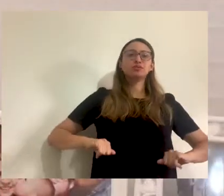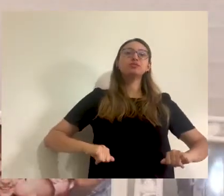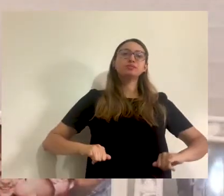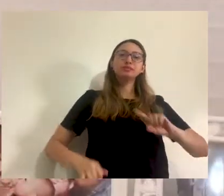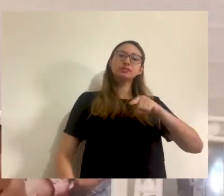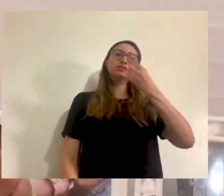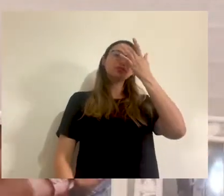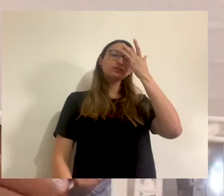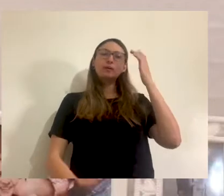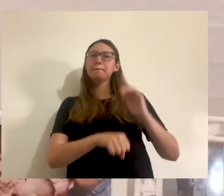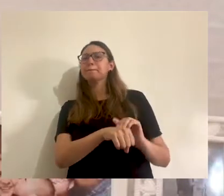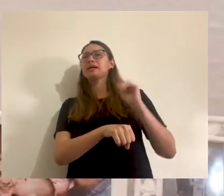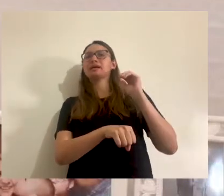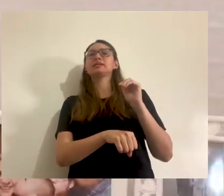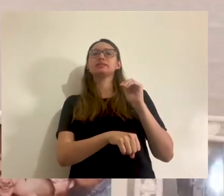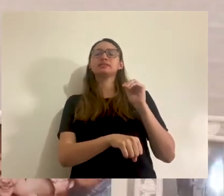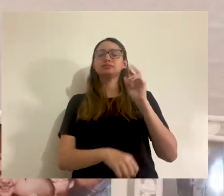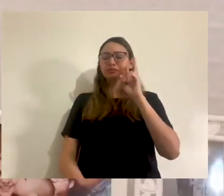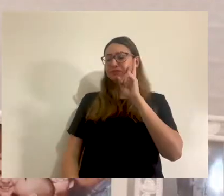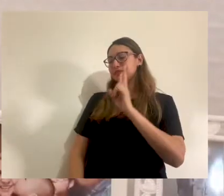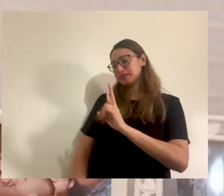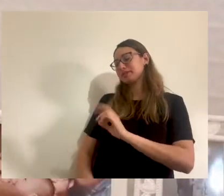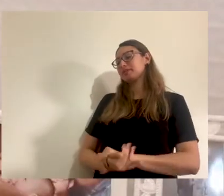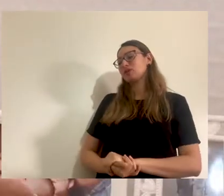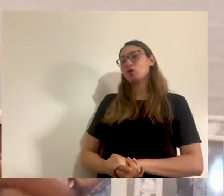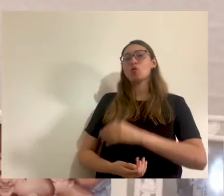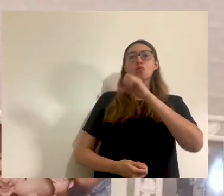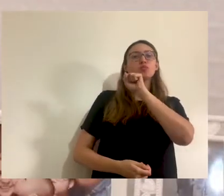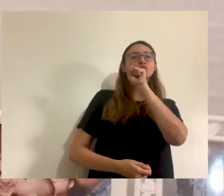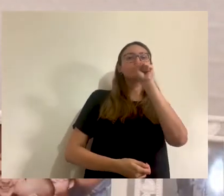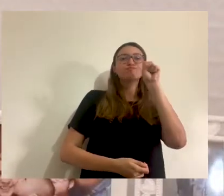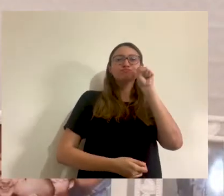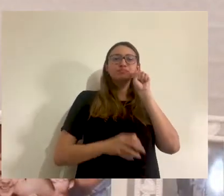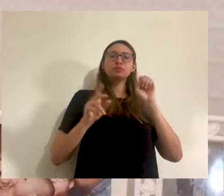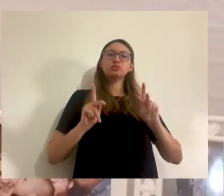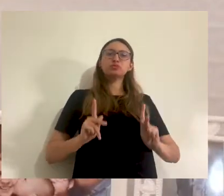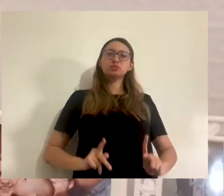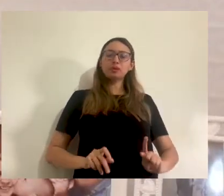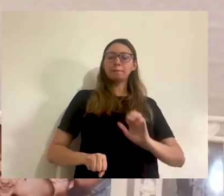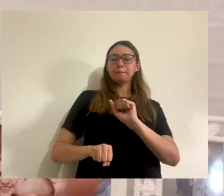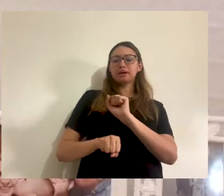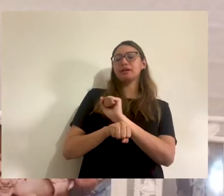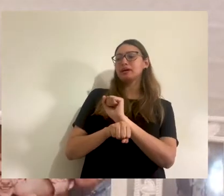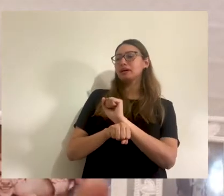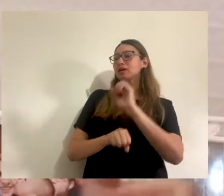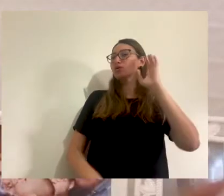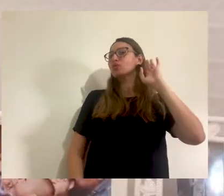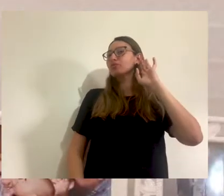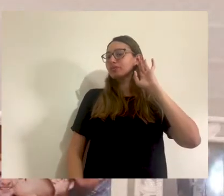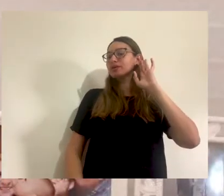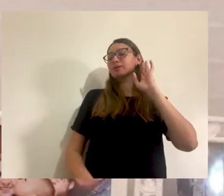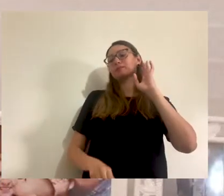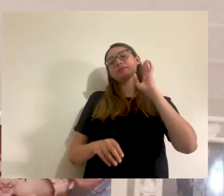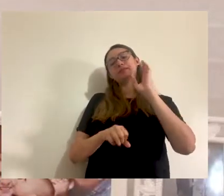pessoas. E mais do que observar o sofrimento, aquele homem toma uma atitude de parar, de ouvir, para